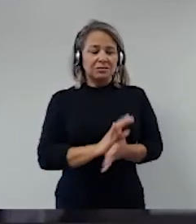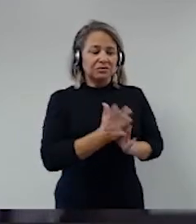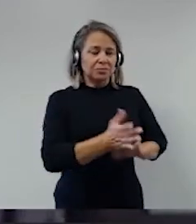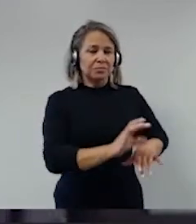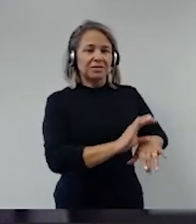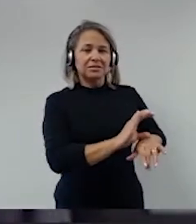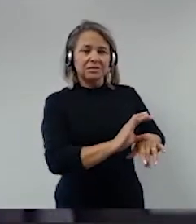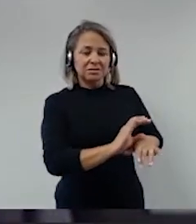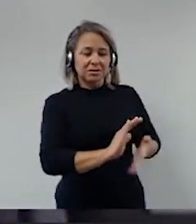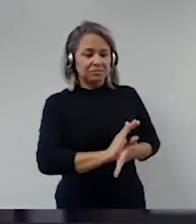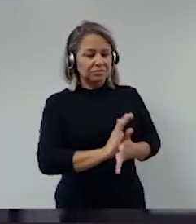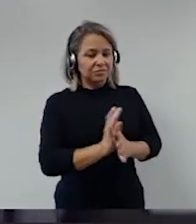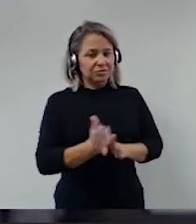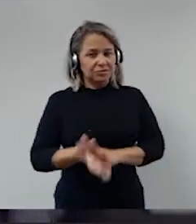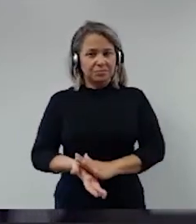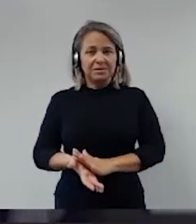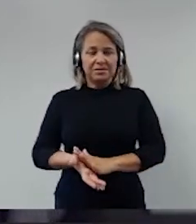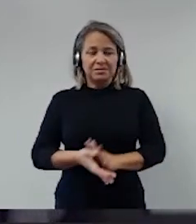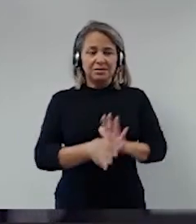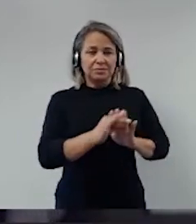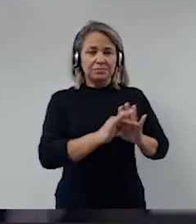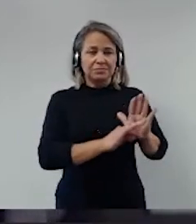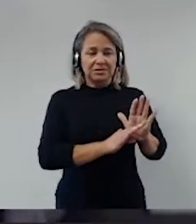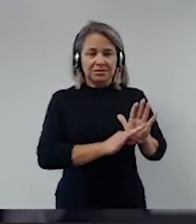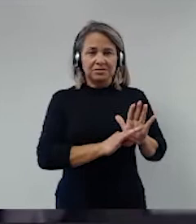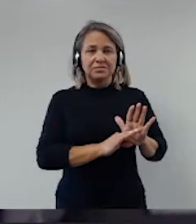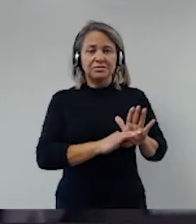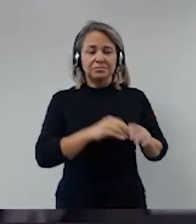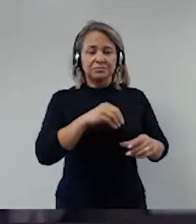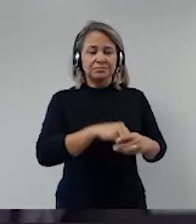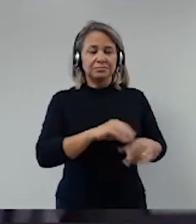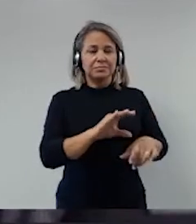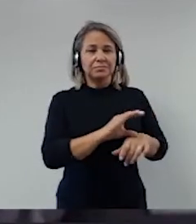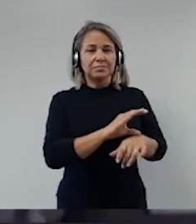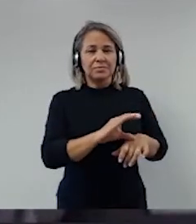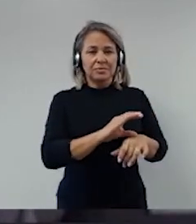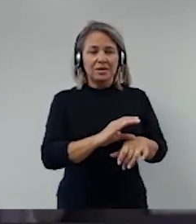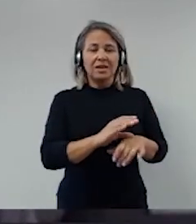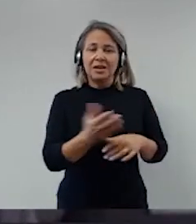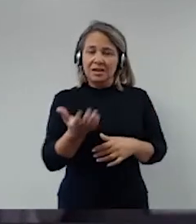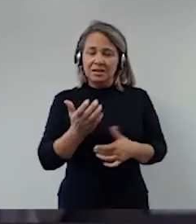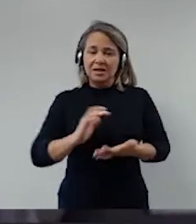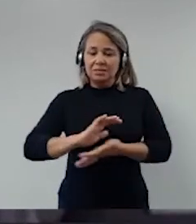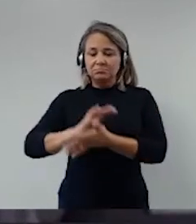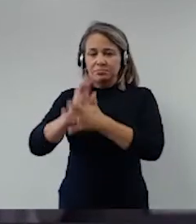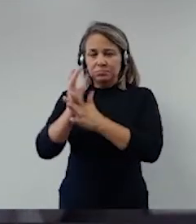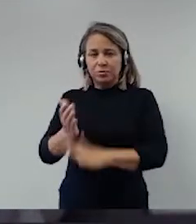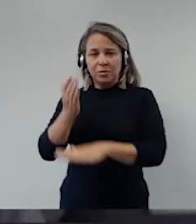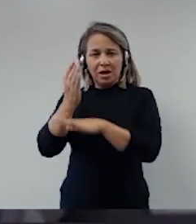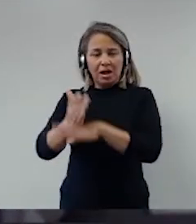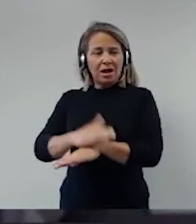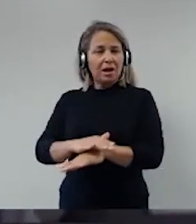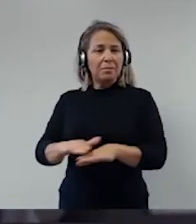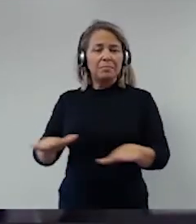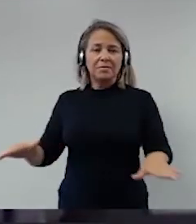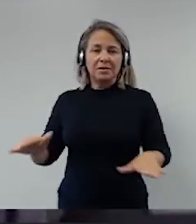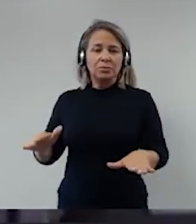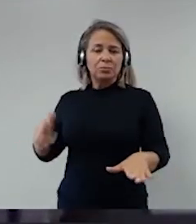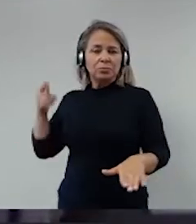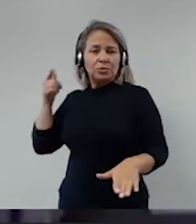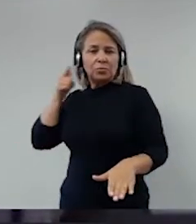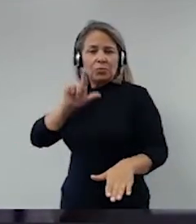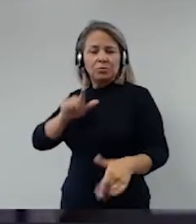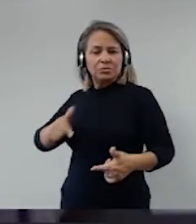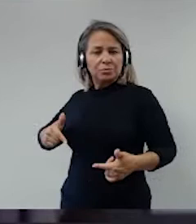Constituição, que despreza o texto da Constituição e que quer romper o que foi duramente